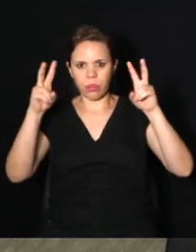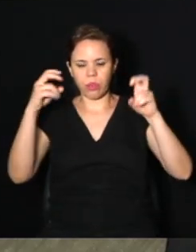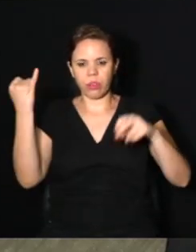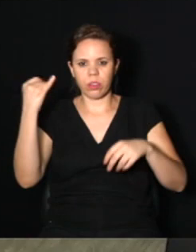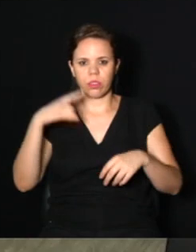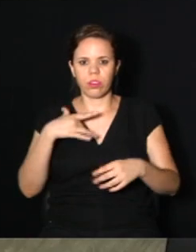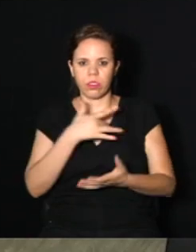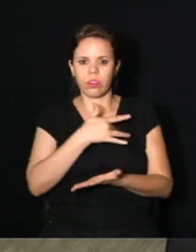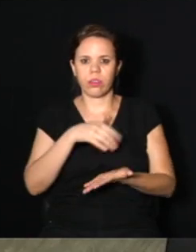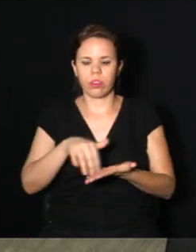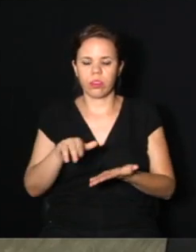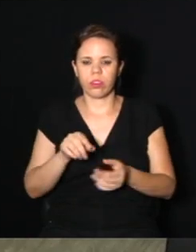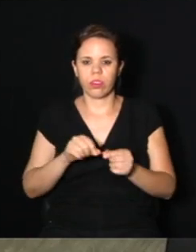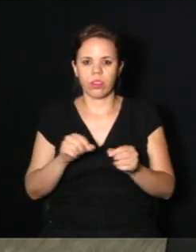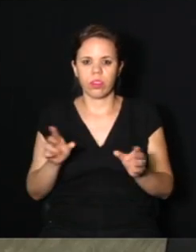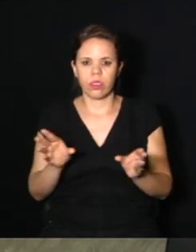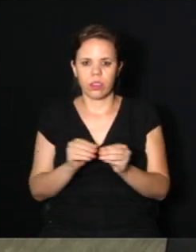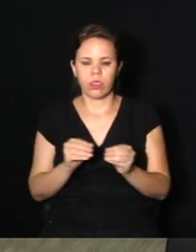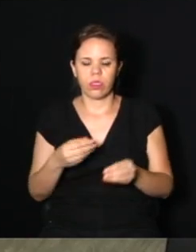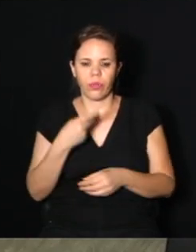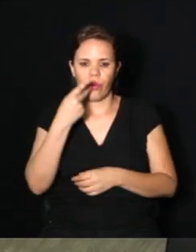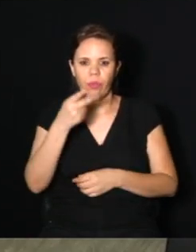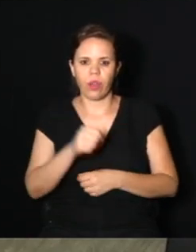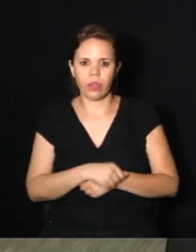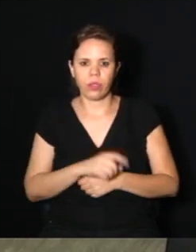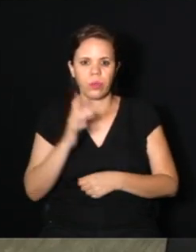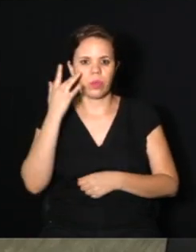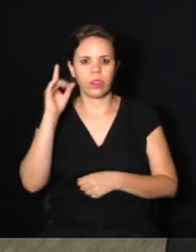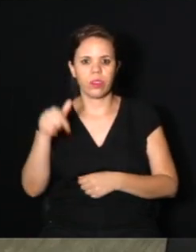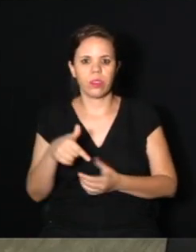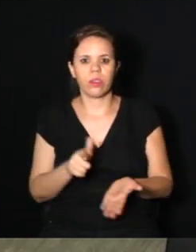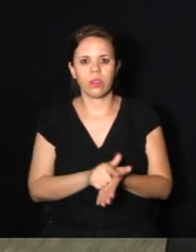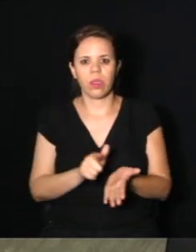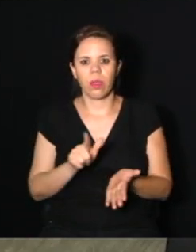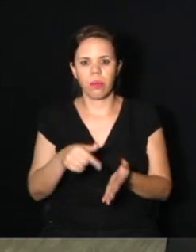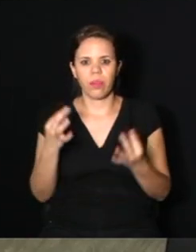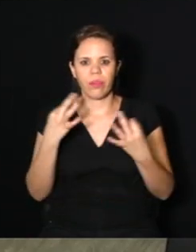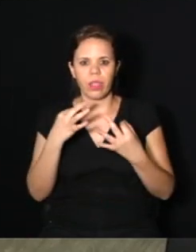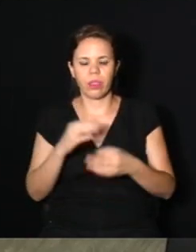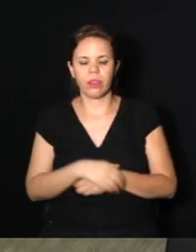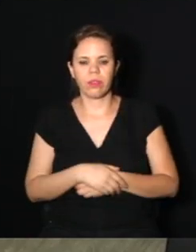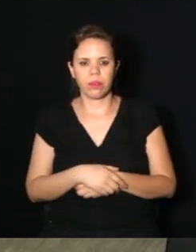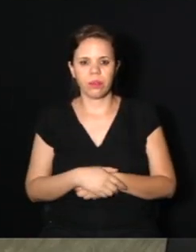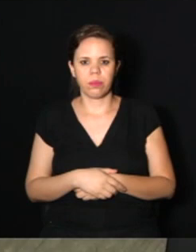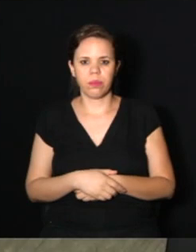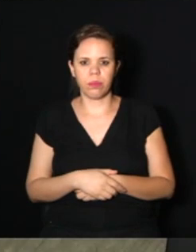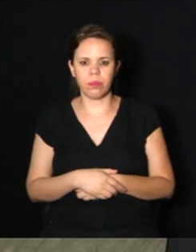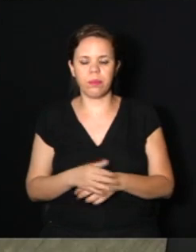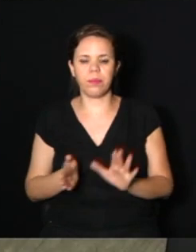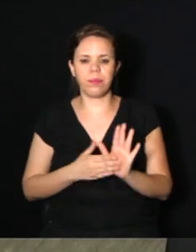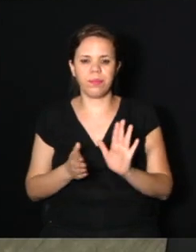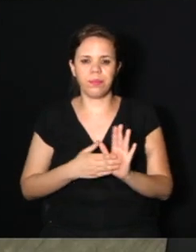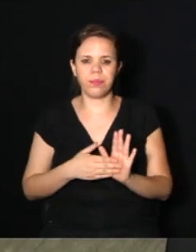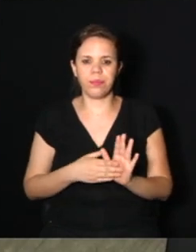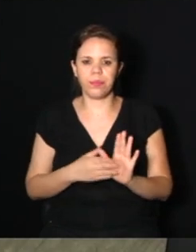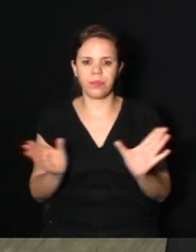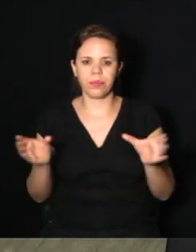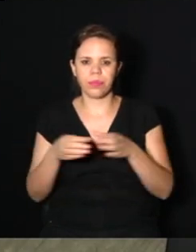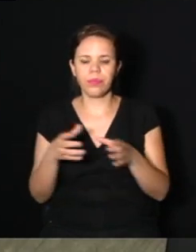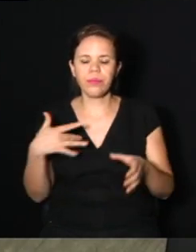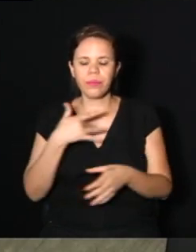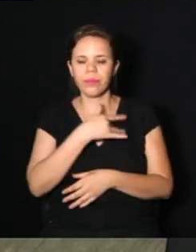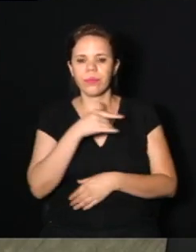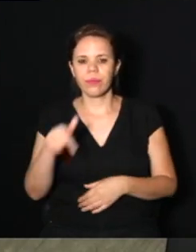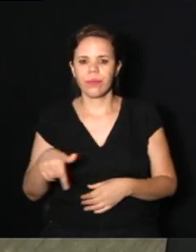Comissão de Saúde. Eu vou ser bem breve, eu acho que o encaminhamento é perfeito, o encaminhamento proposto pela Comissão de